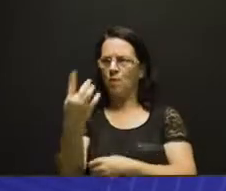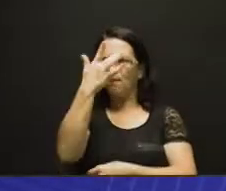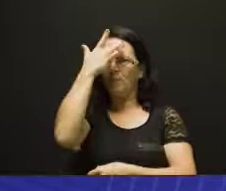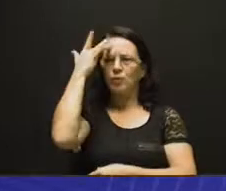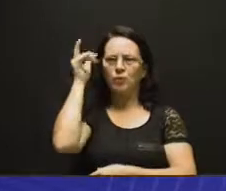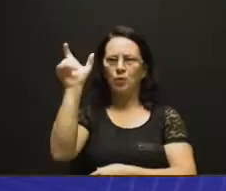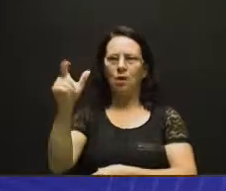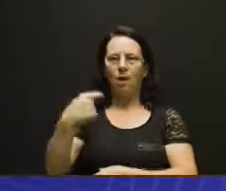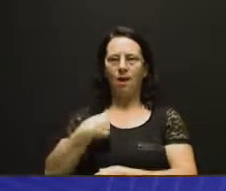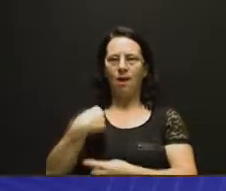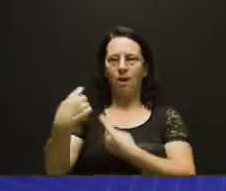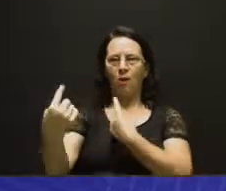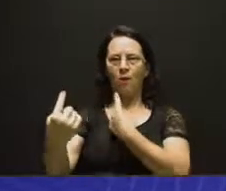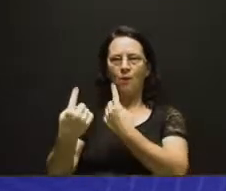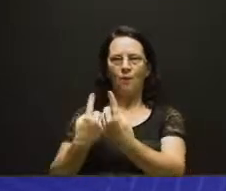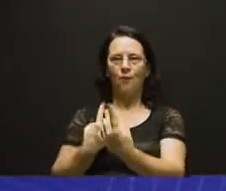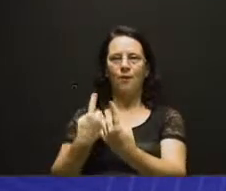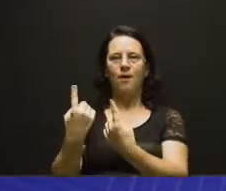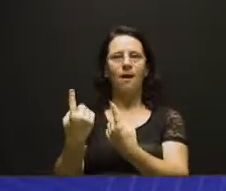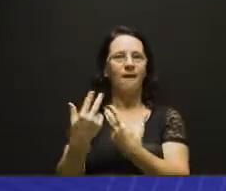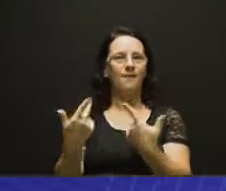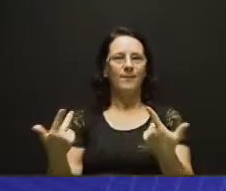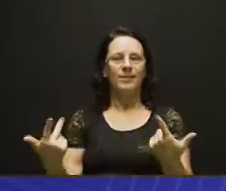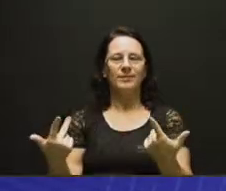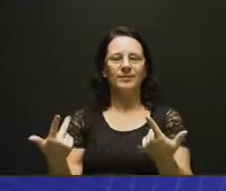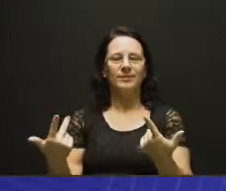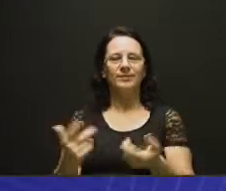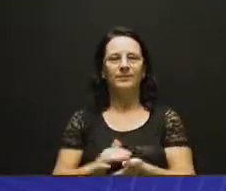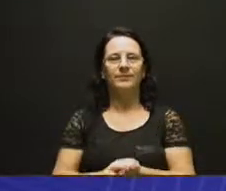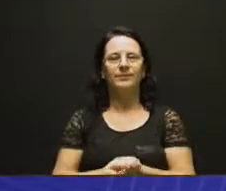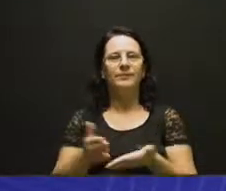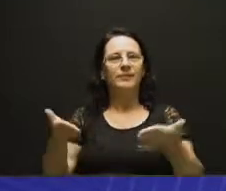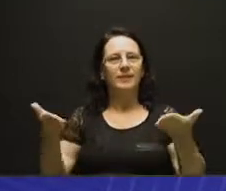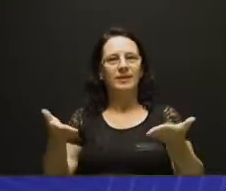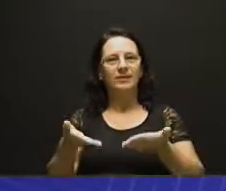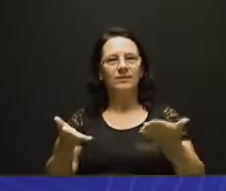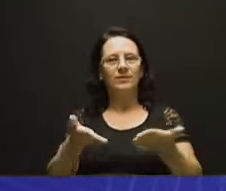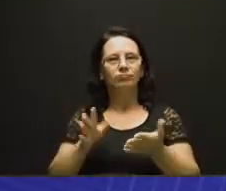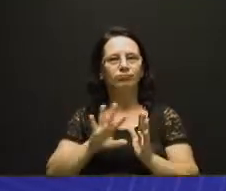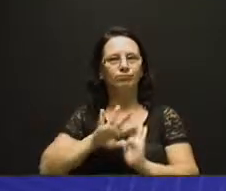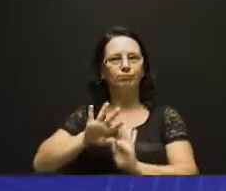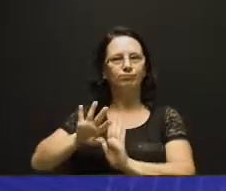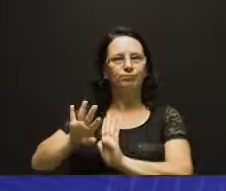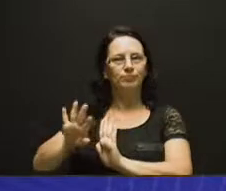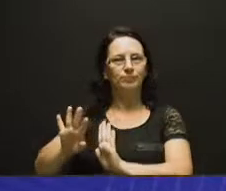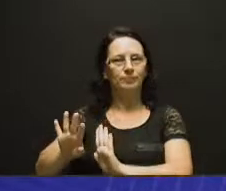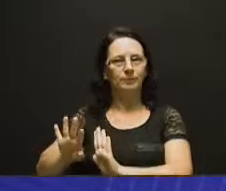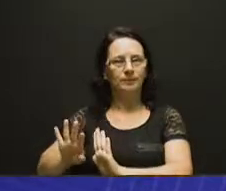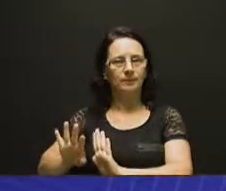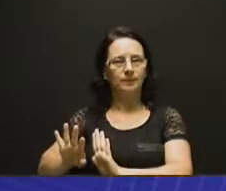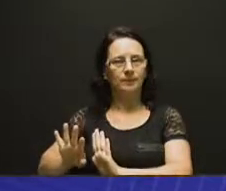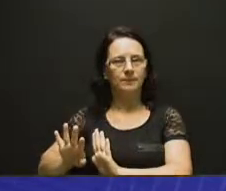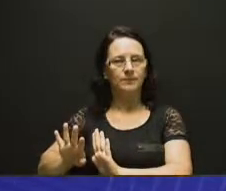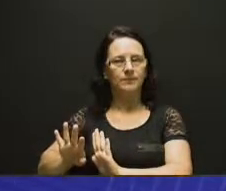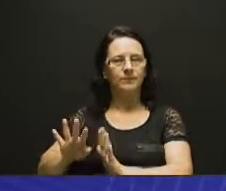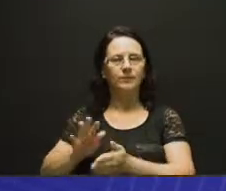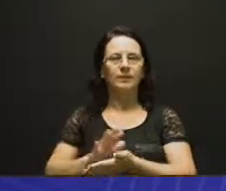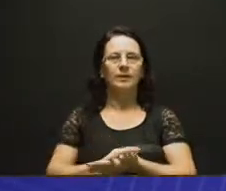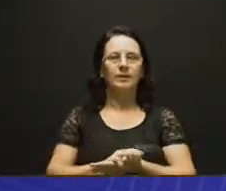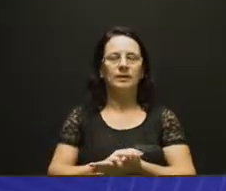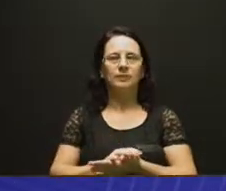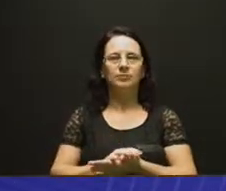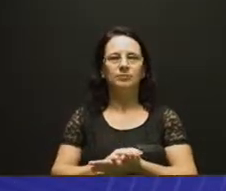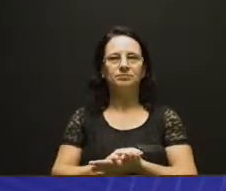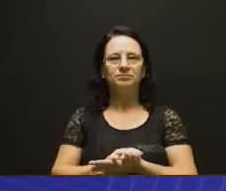ela né e aí a gente tem que focar a agora deixar de lado um pouco a cide que